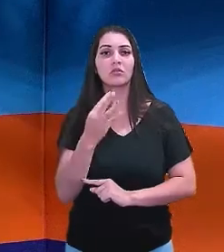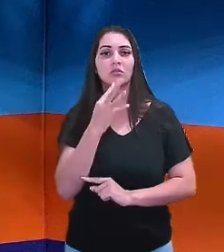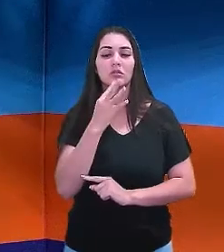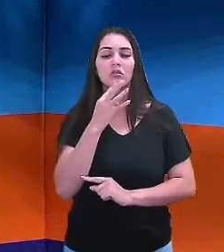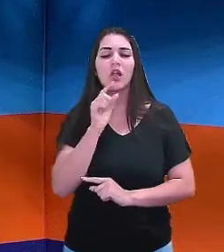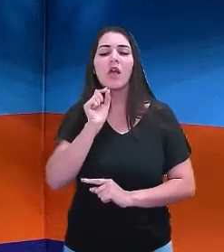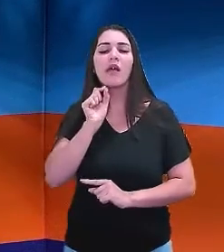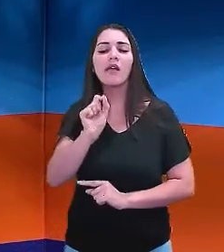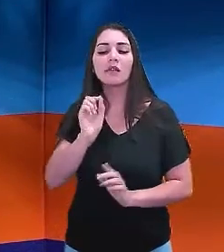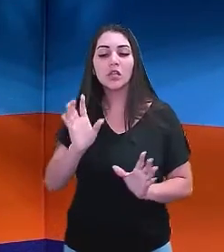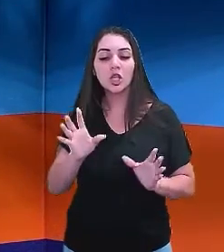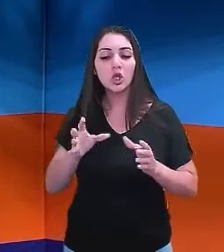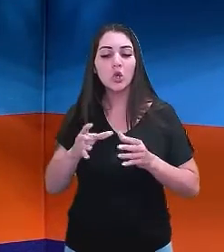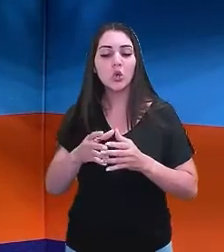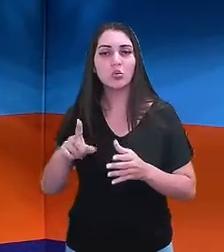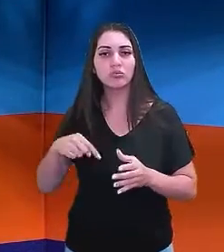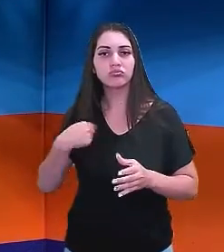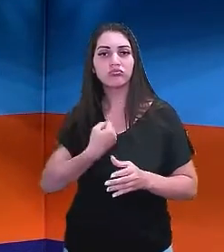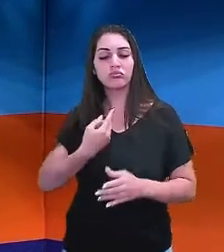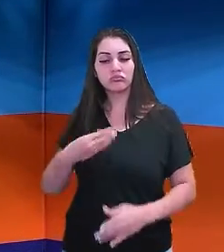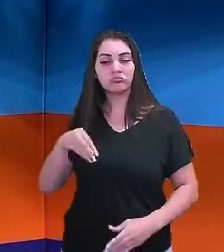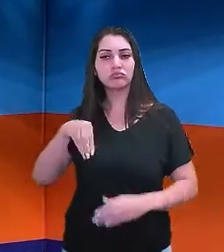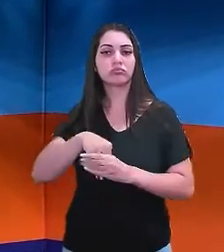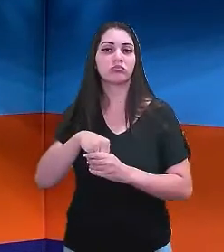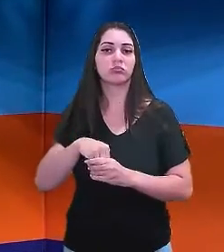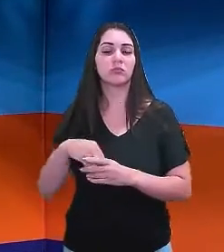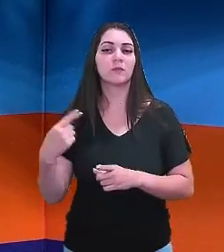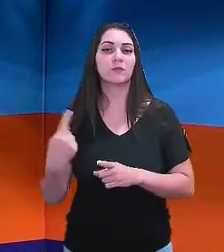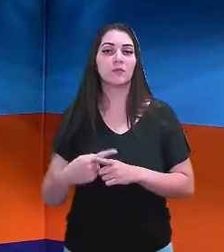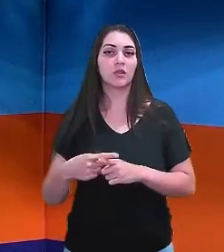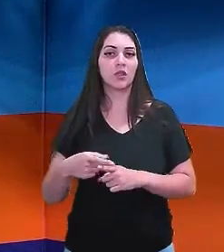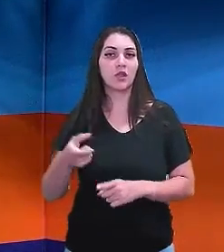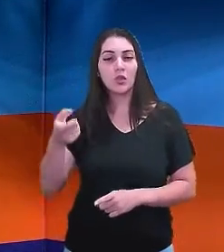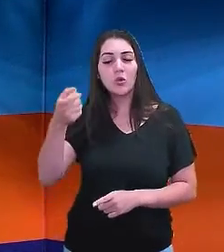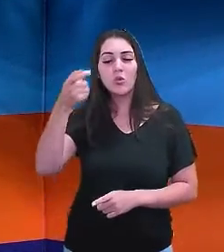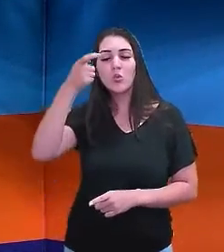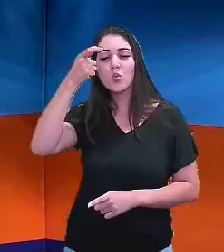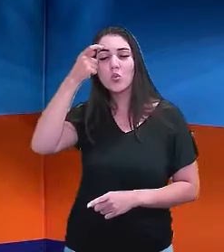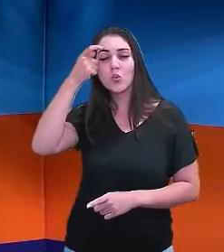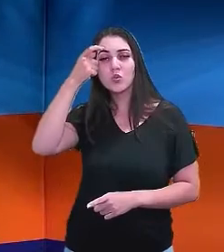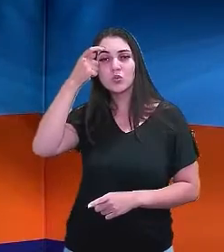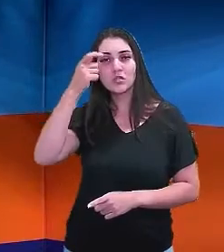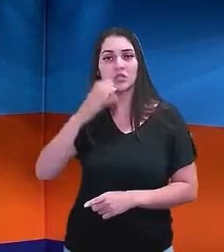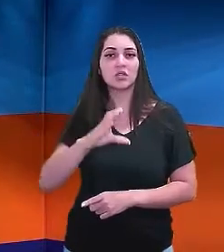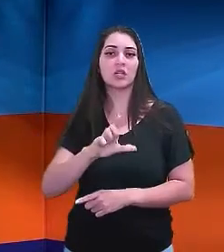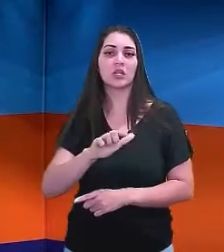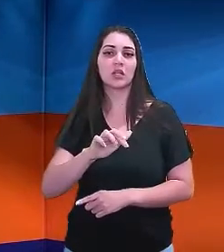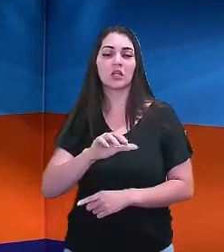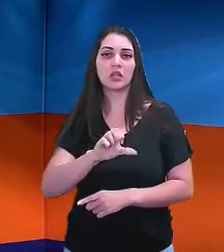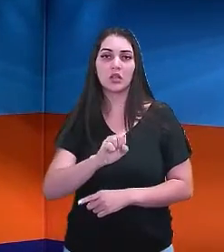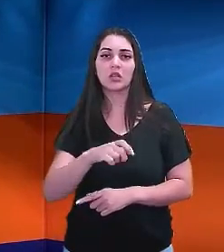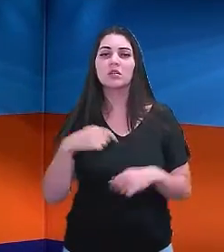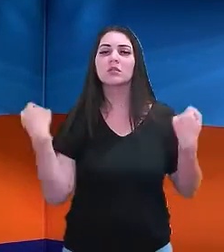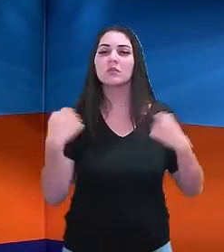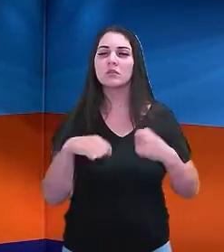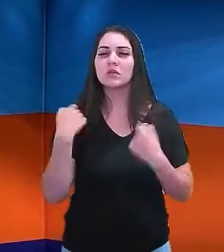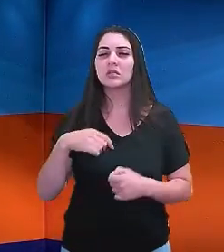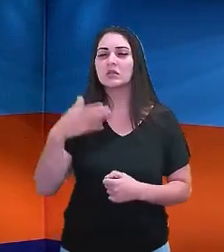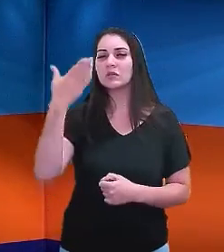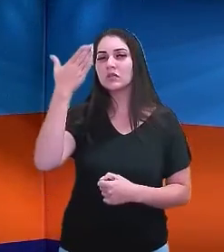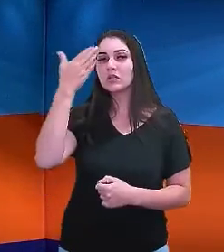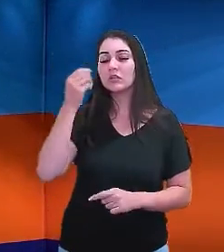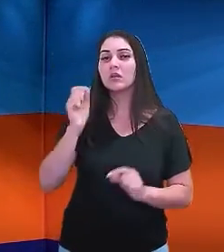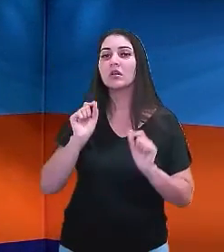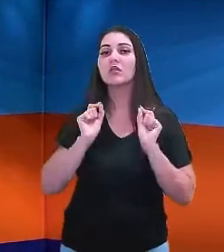que grupo nós pertencemos. Porque consciência de classe é necessário para que a gente saiba